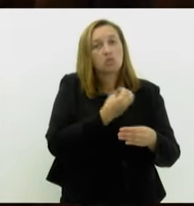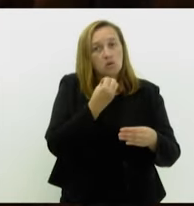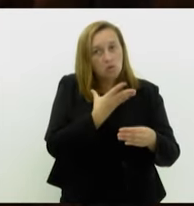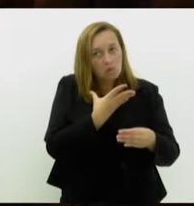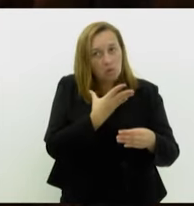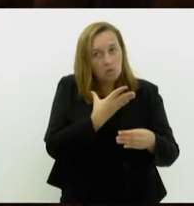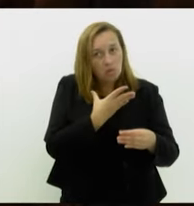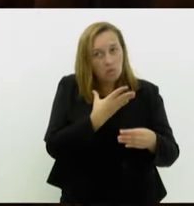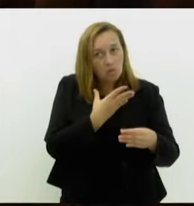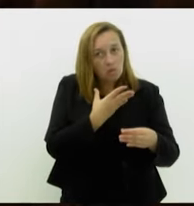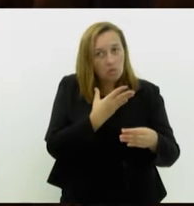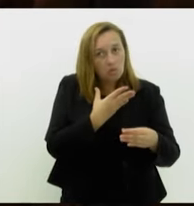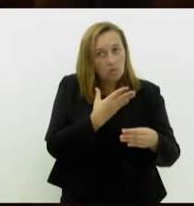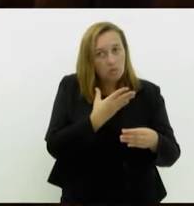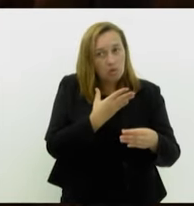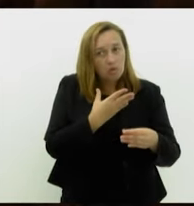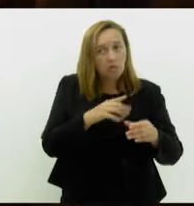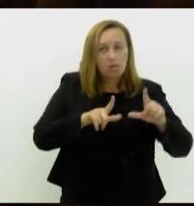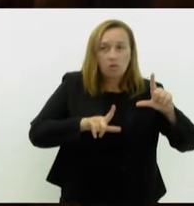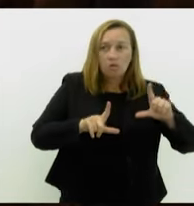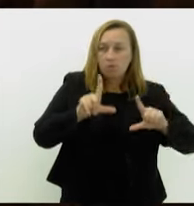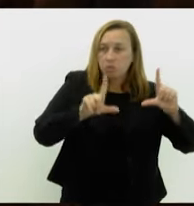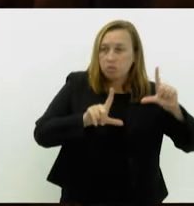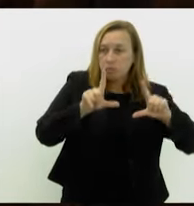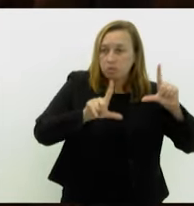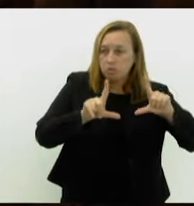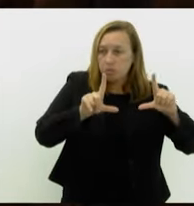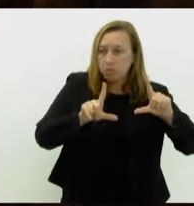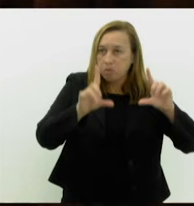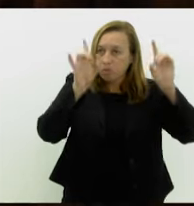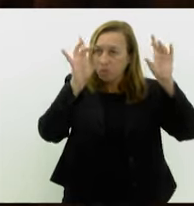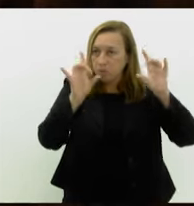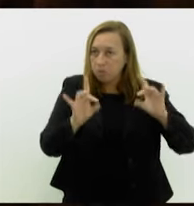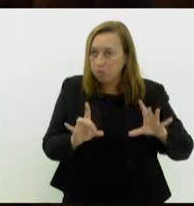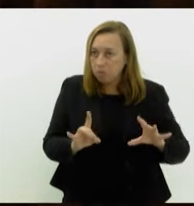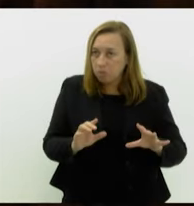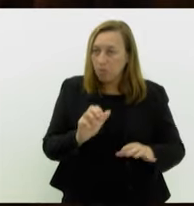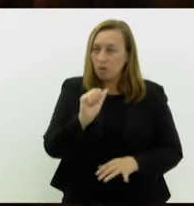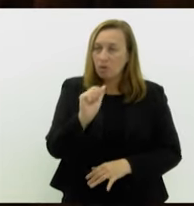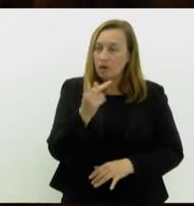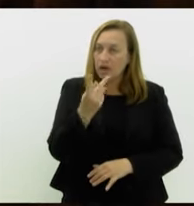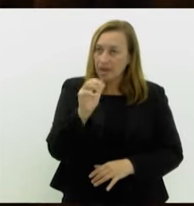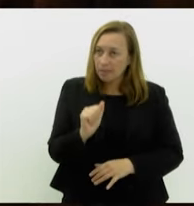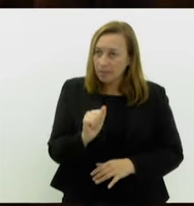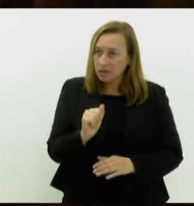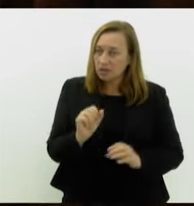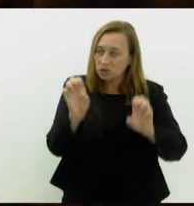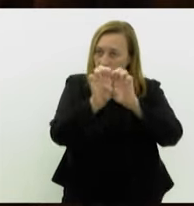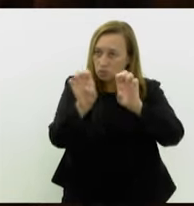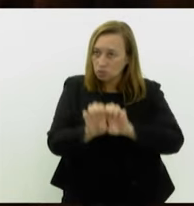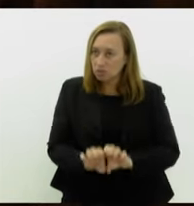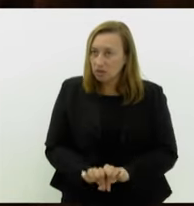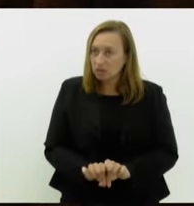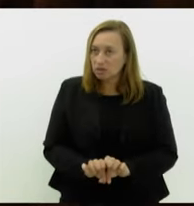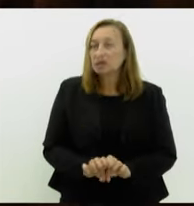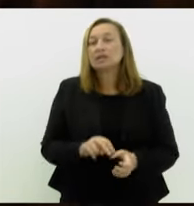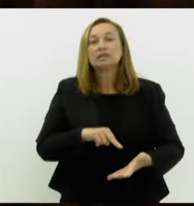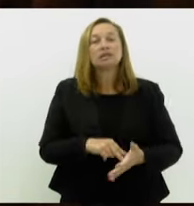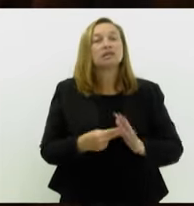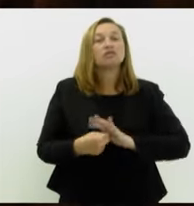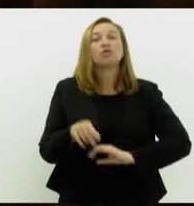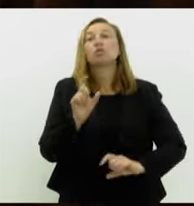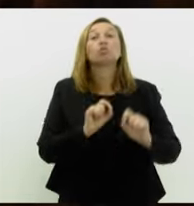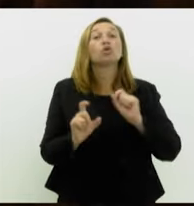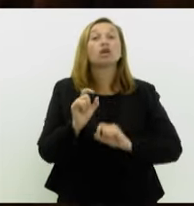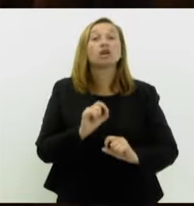propaganda específica Enfim uma campanha minimamente estruturada significa dizer